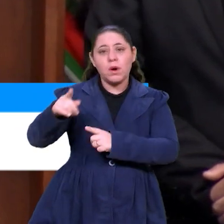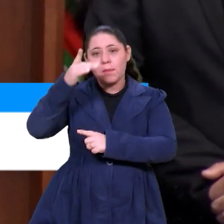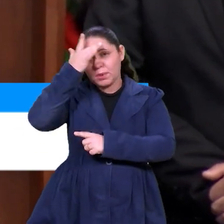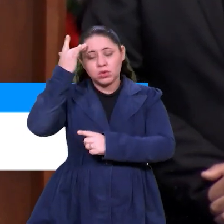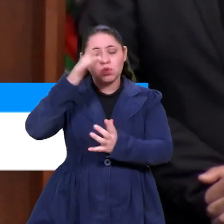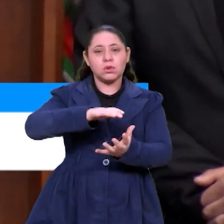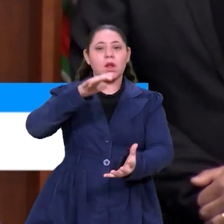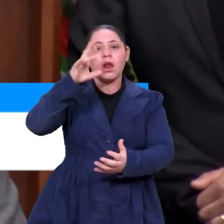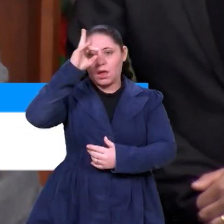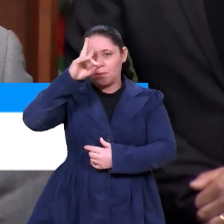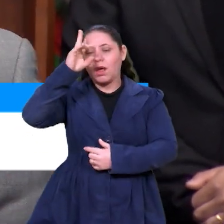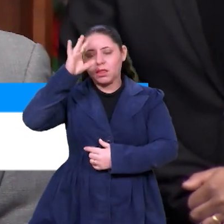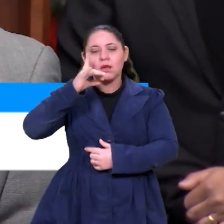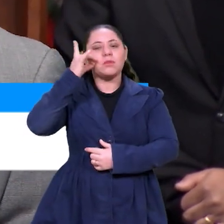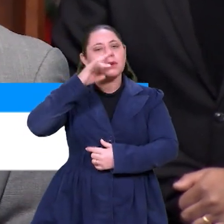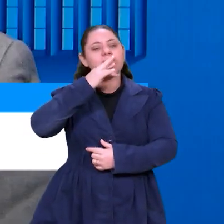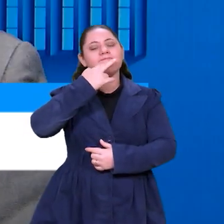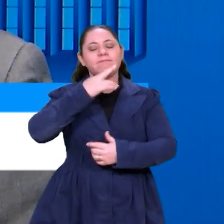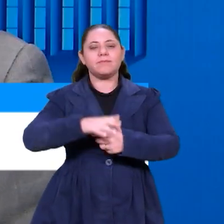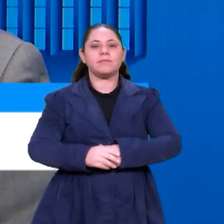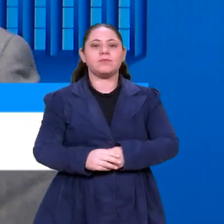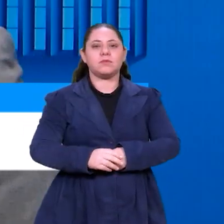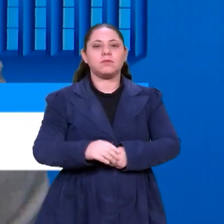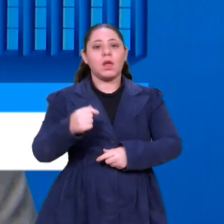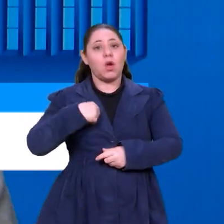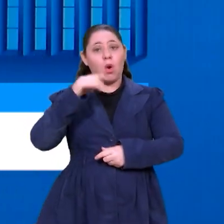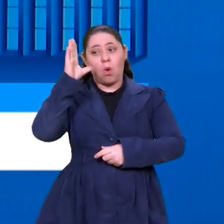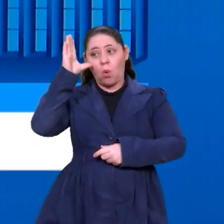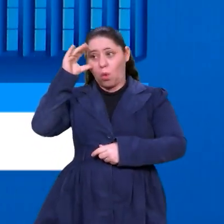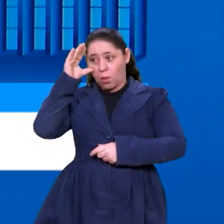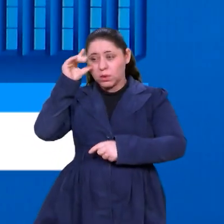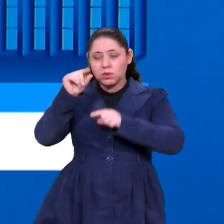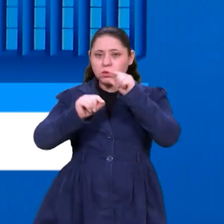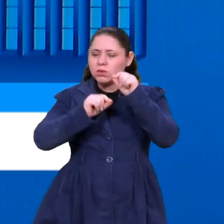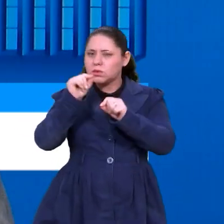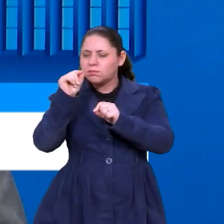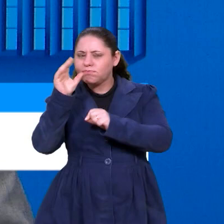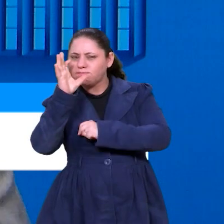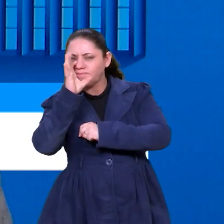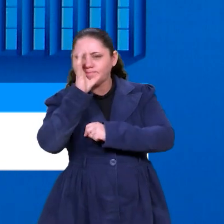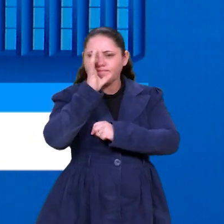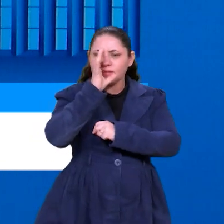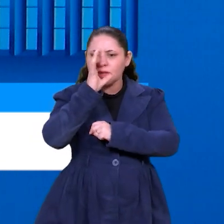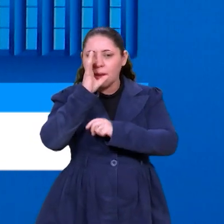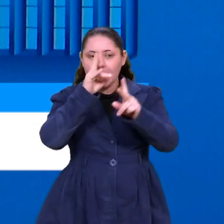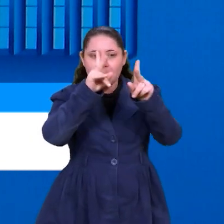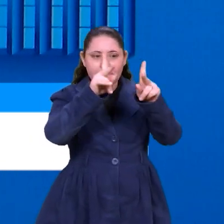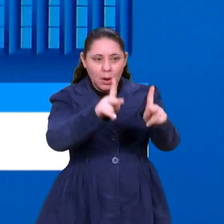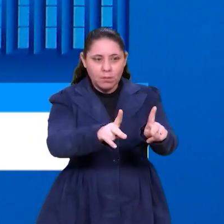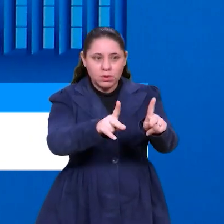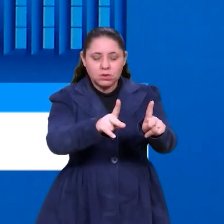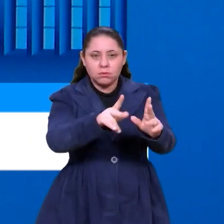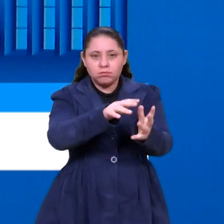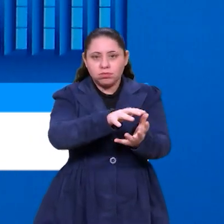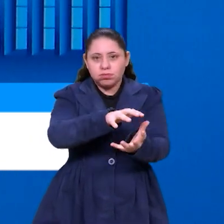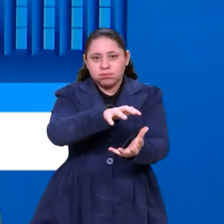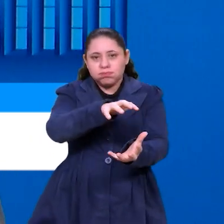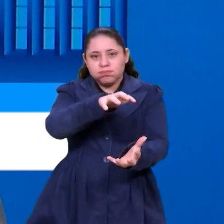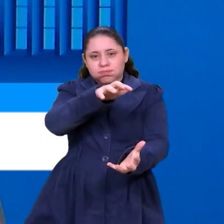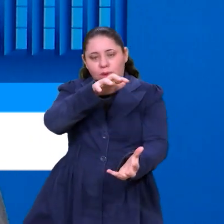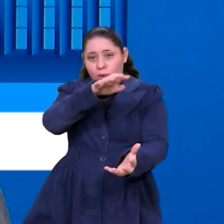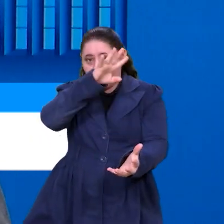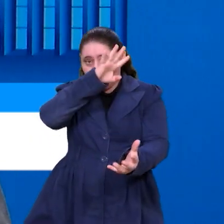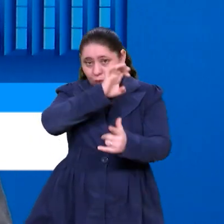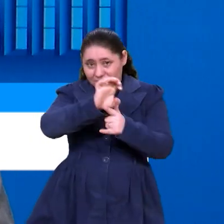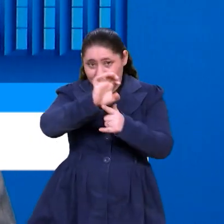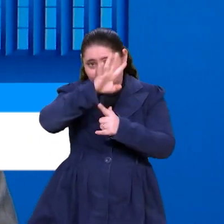lembrada pelo parlamentar. O que eu tenho observado é que a nossa população está envelhecendo. O estado do Mato Grosso do